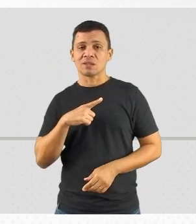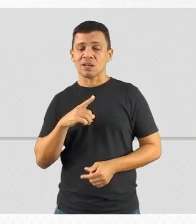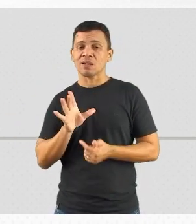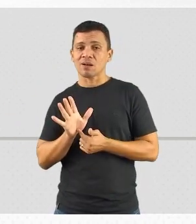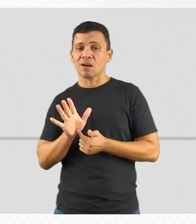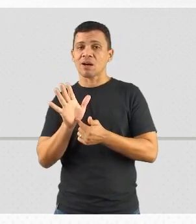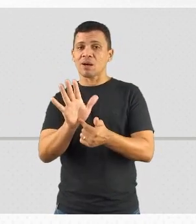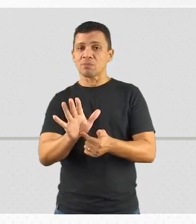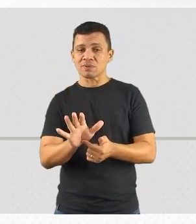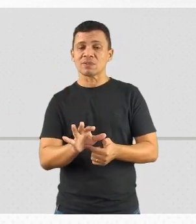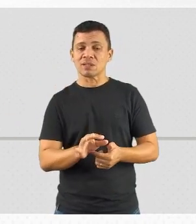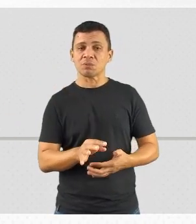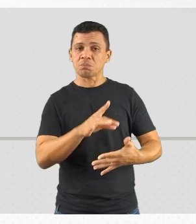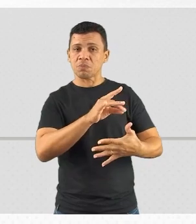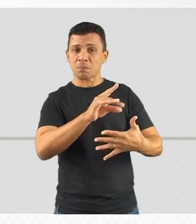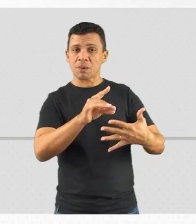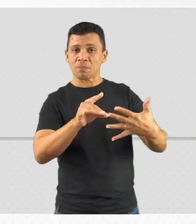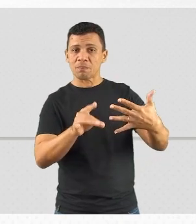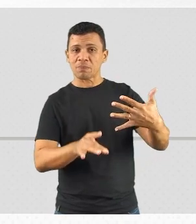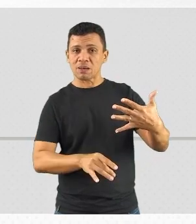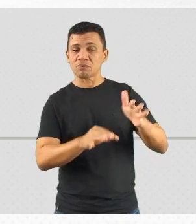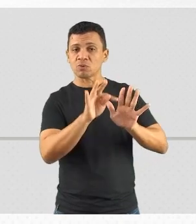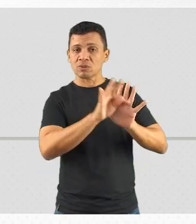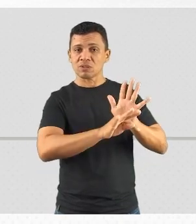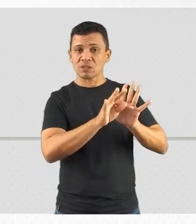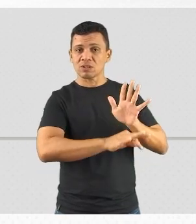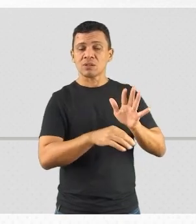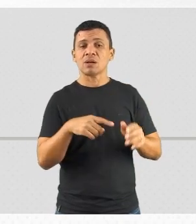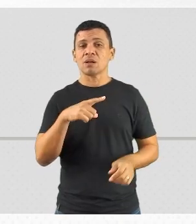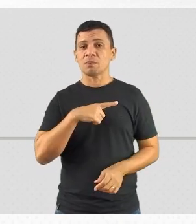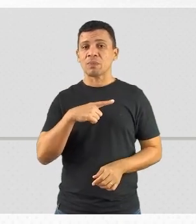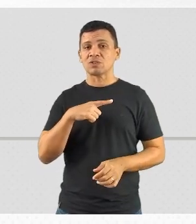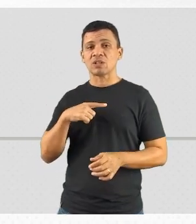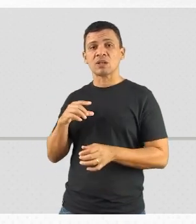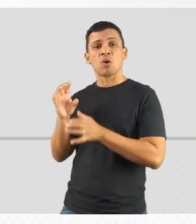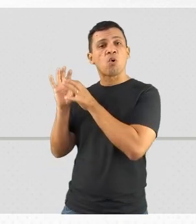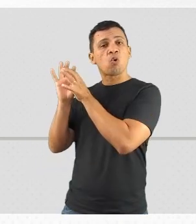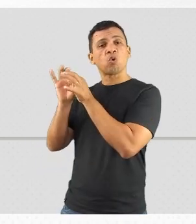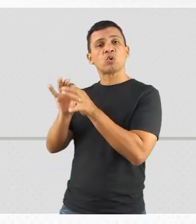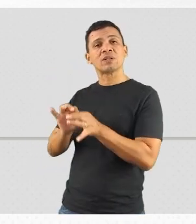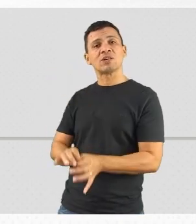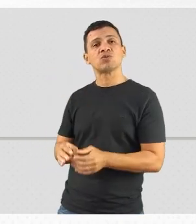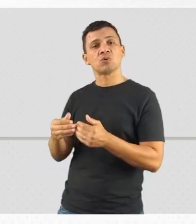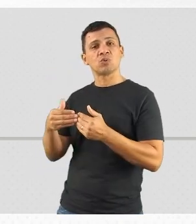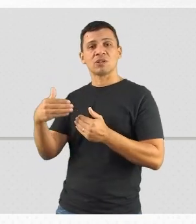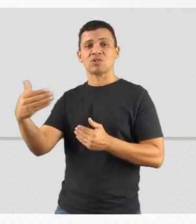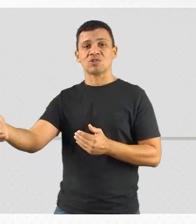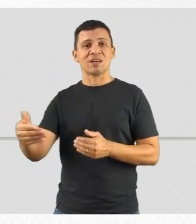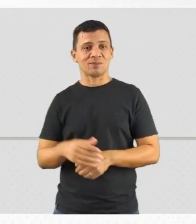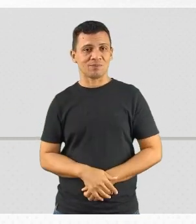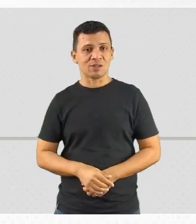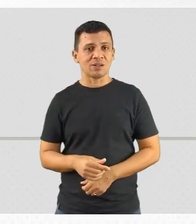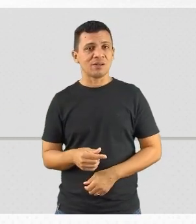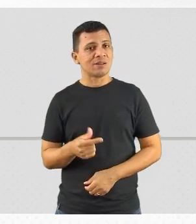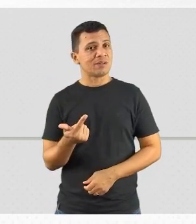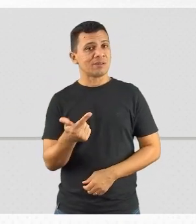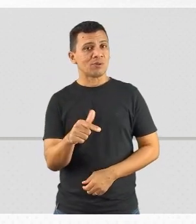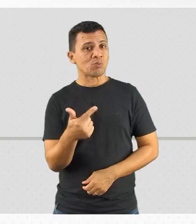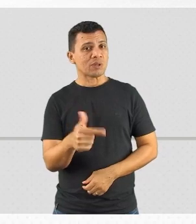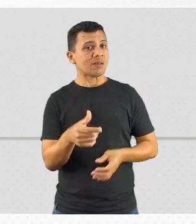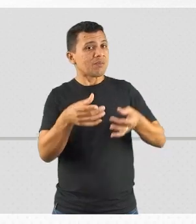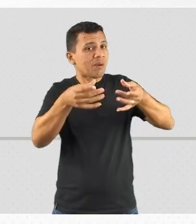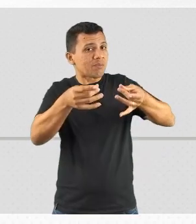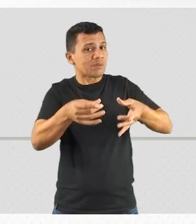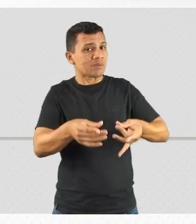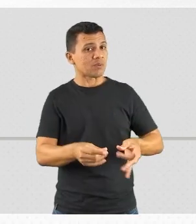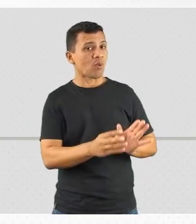numa produção textual, mas eles estão inseridos em um contexto externo, não necessariamente específico ao conteúdo